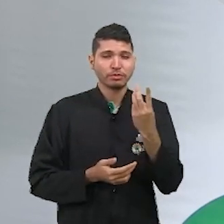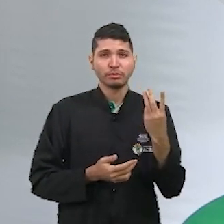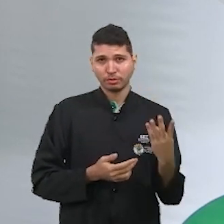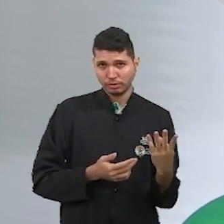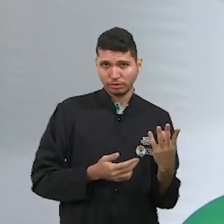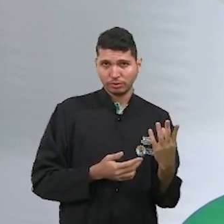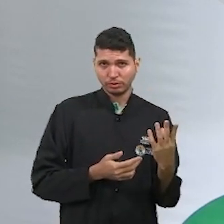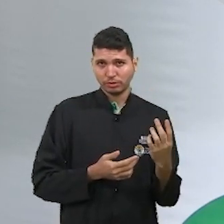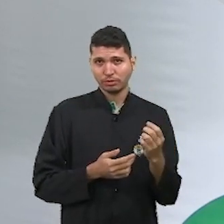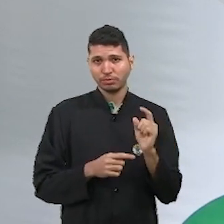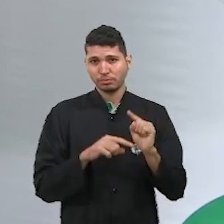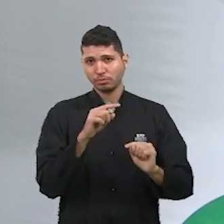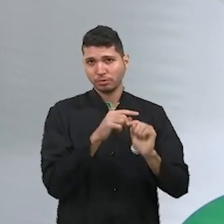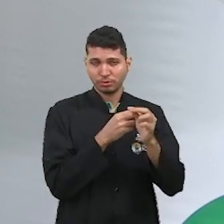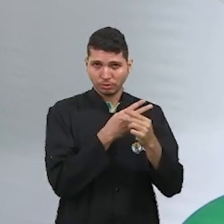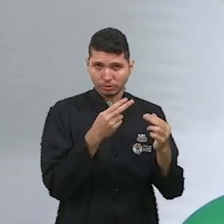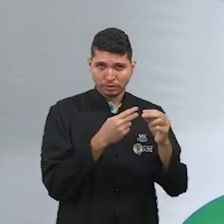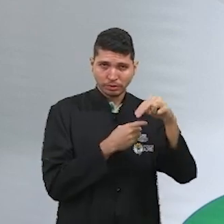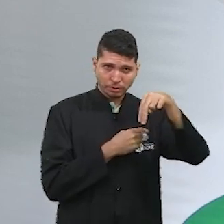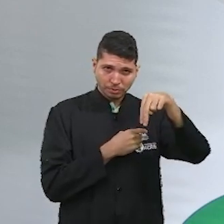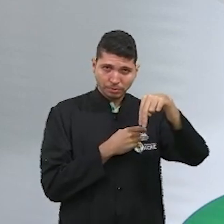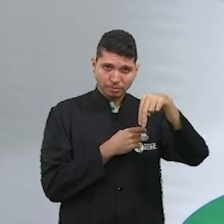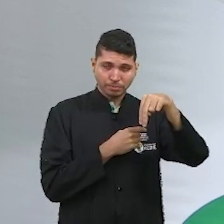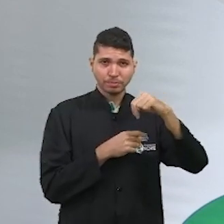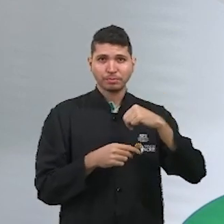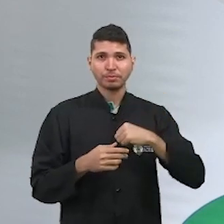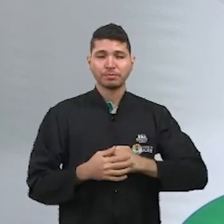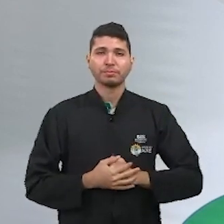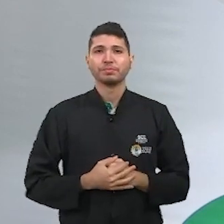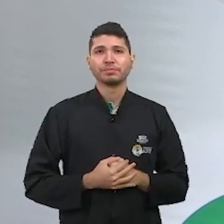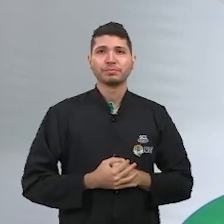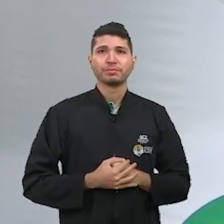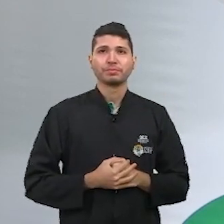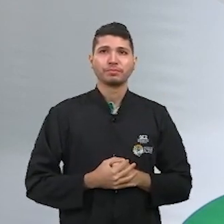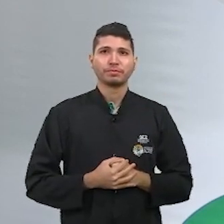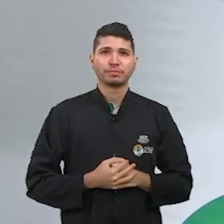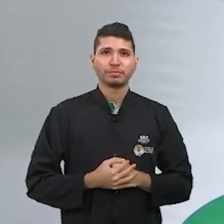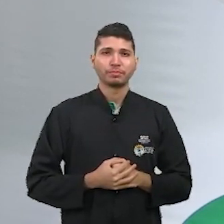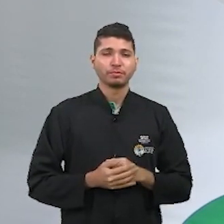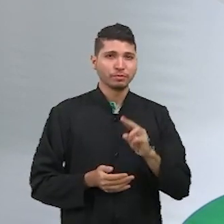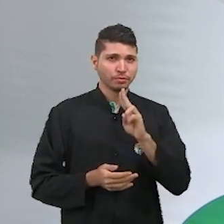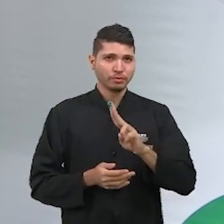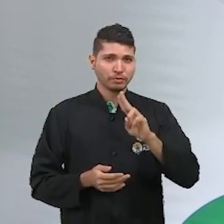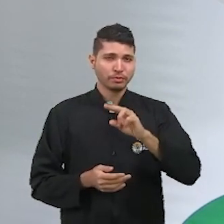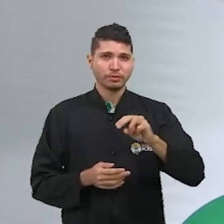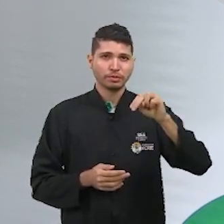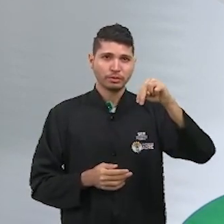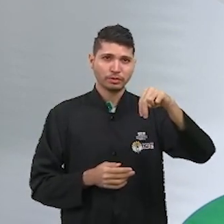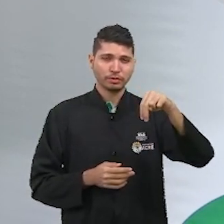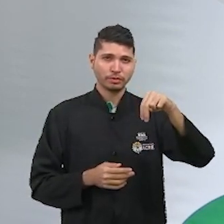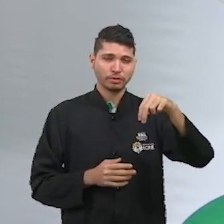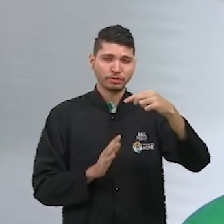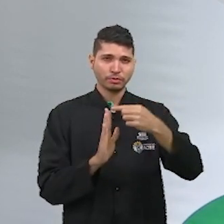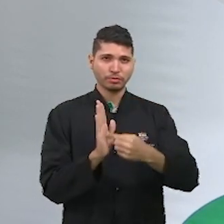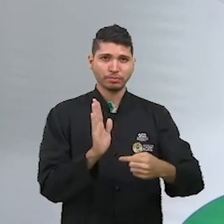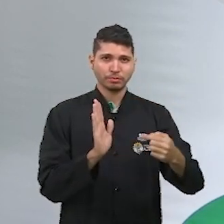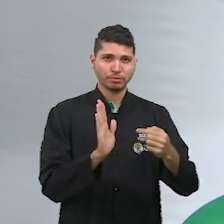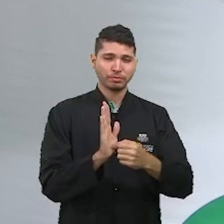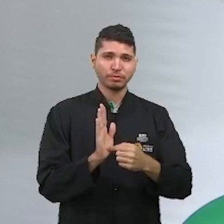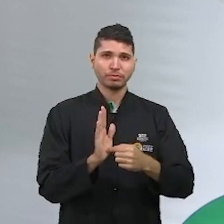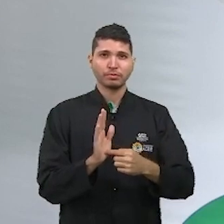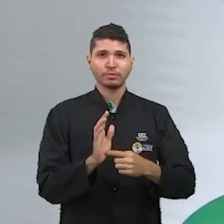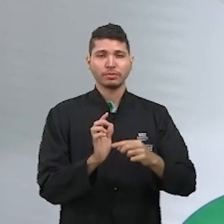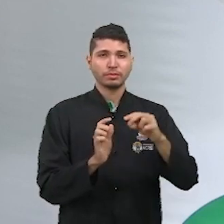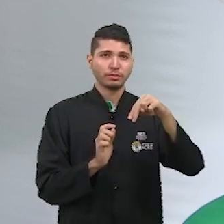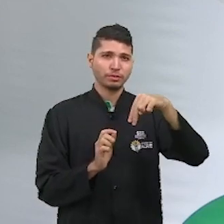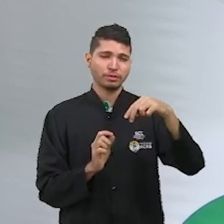N objetos você tem alguns que repetem, você resolve da seguinte maneira. N fatorial, dividido, por exemplo, para N vezes